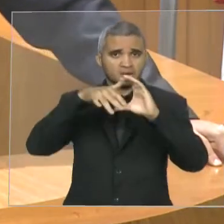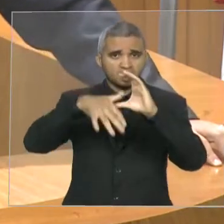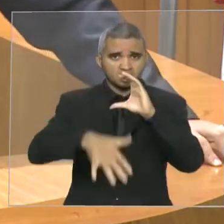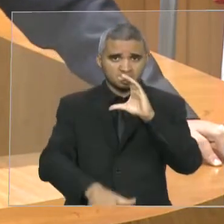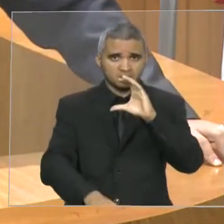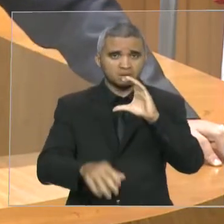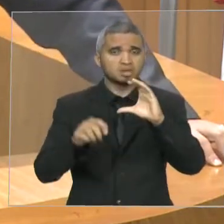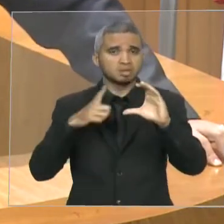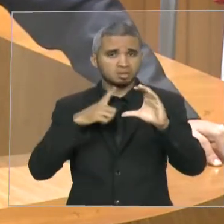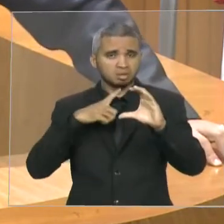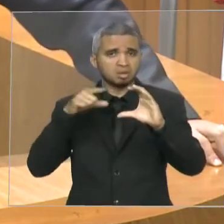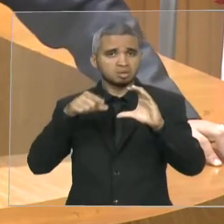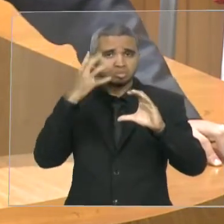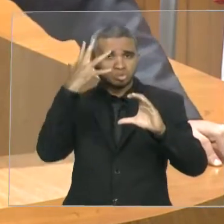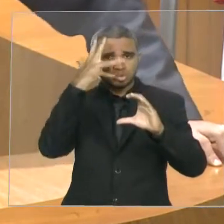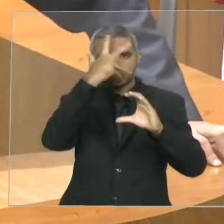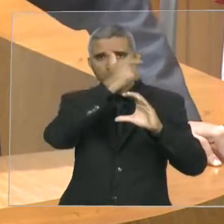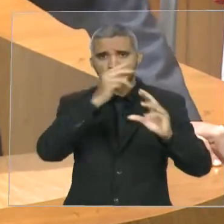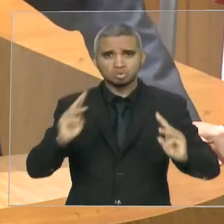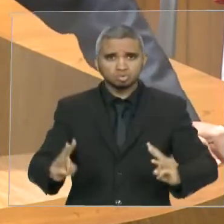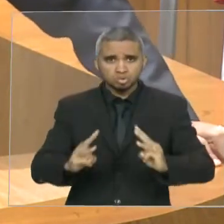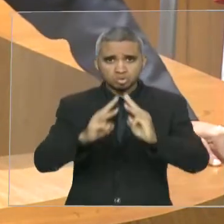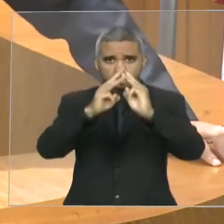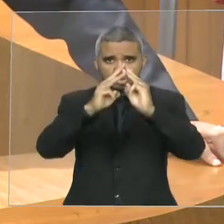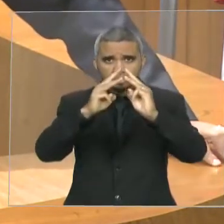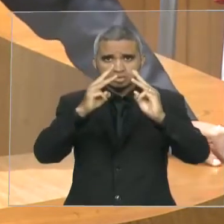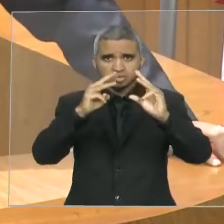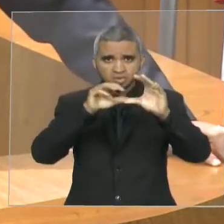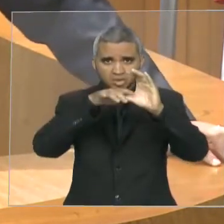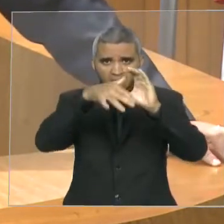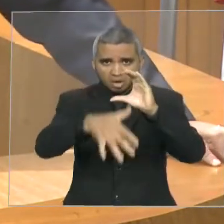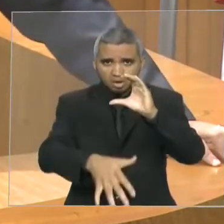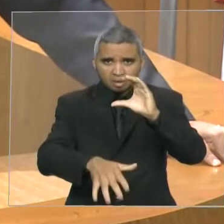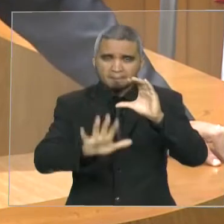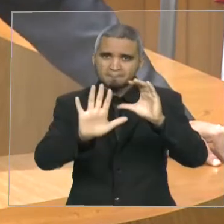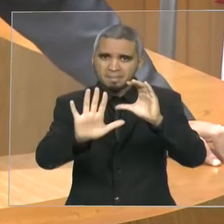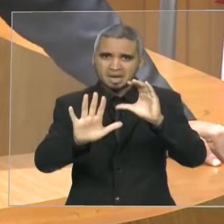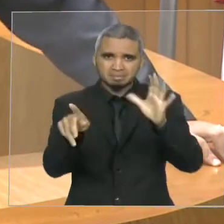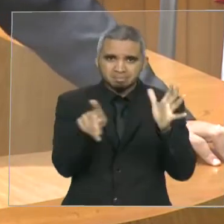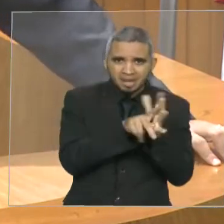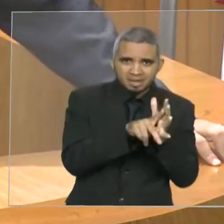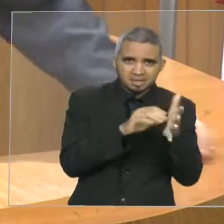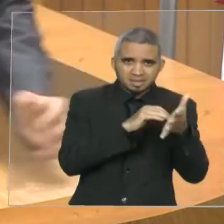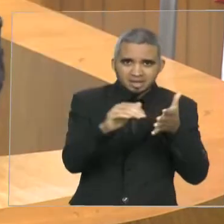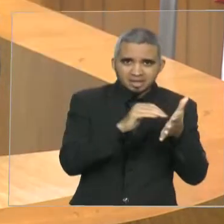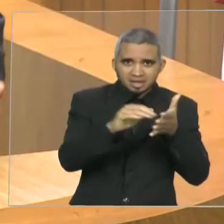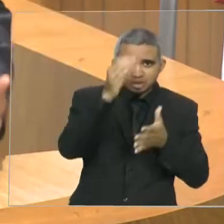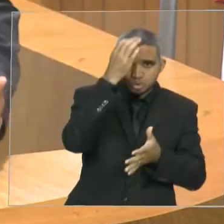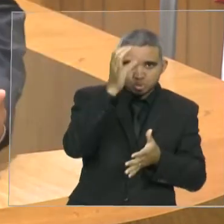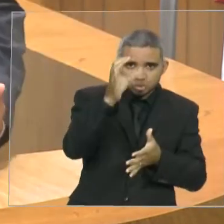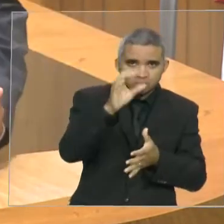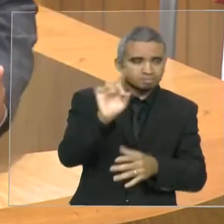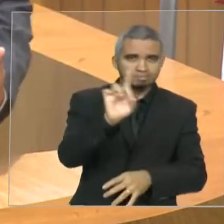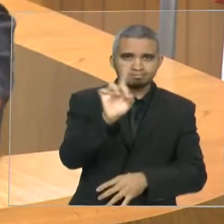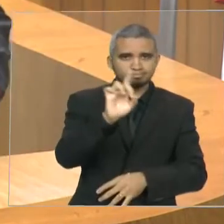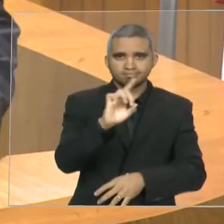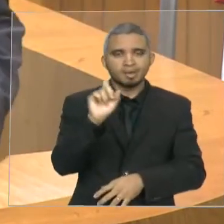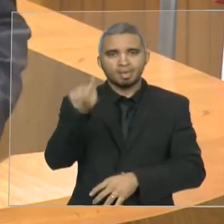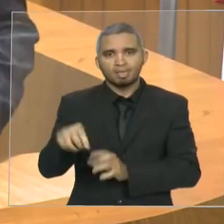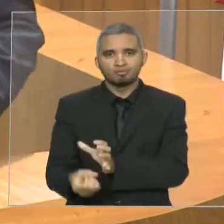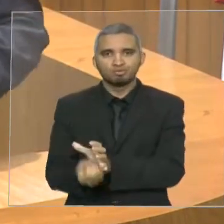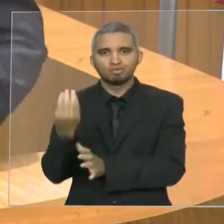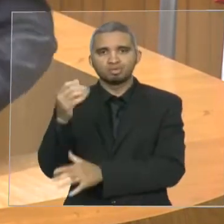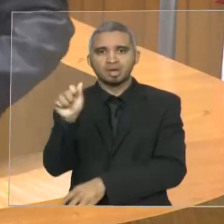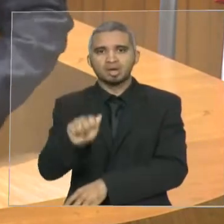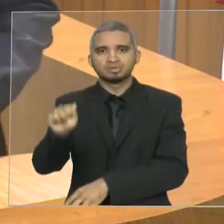de Carolina, mas não é pela Secretaria de Cultura, é por uma associação de filhos de lá que se